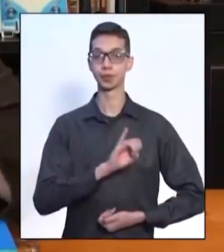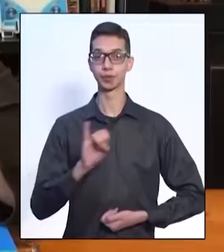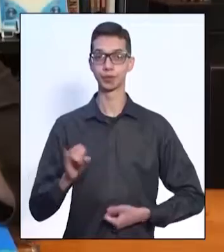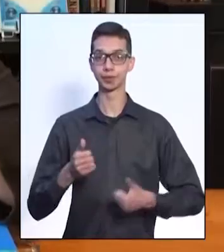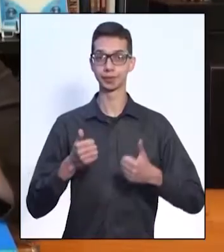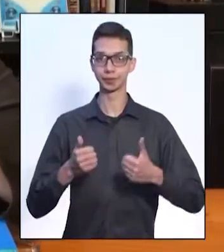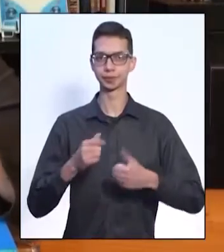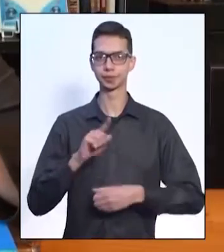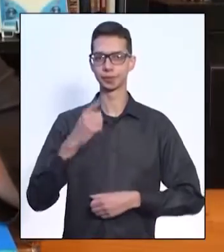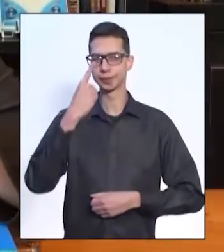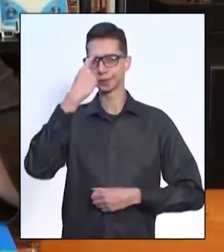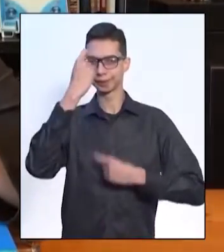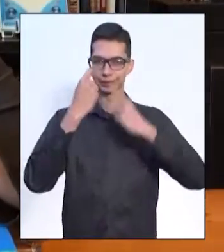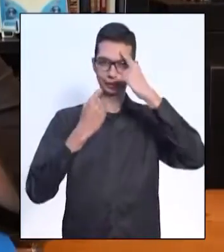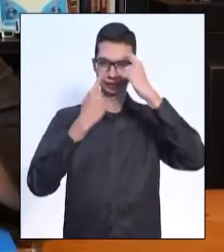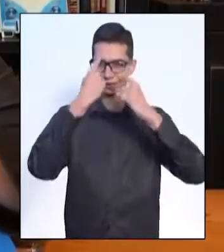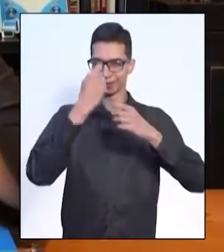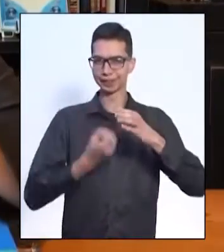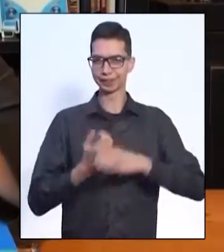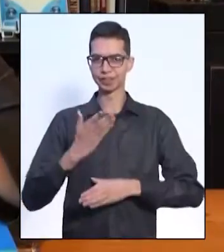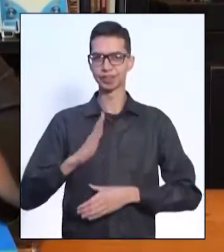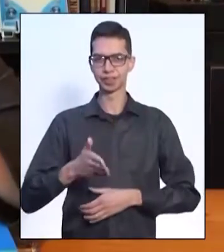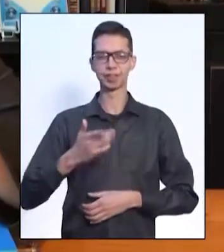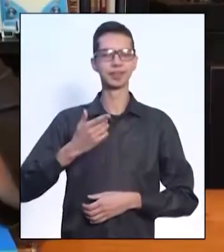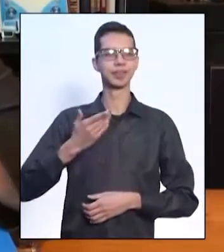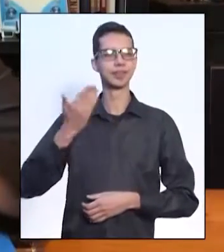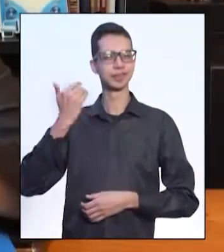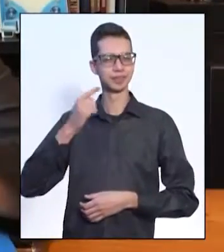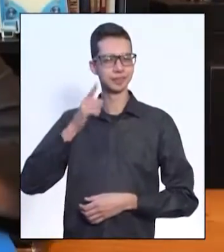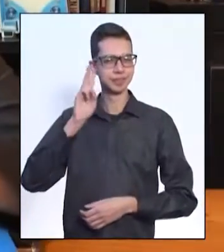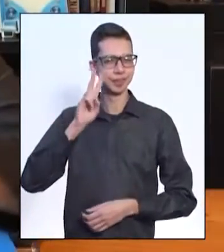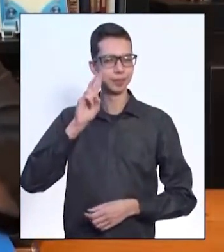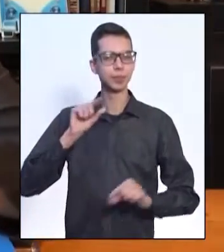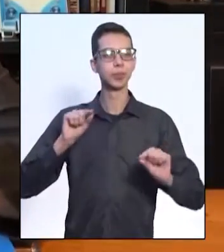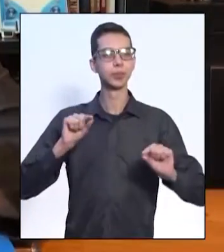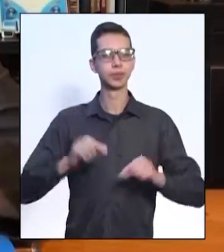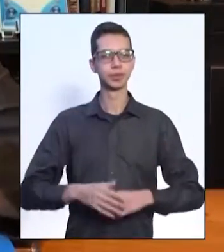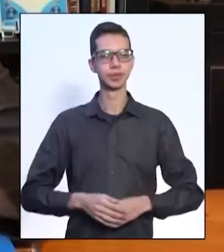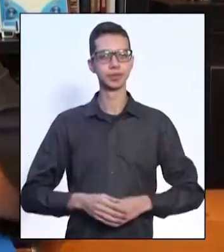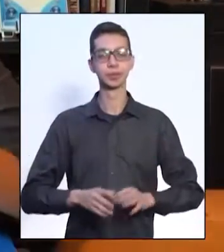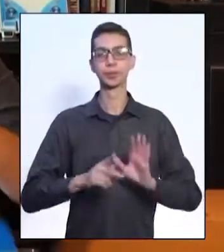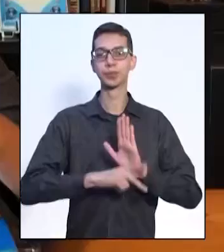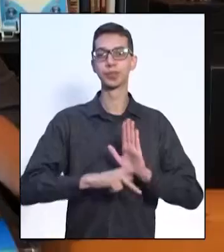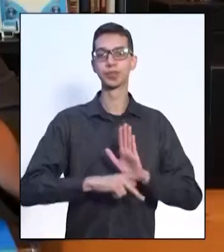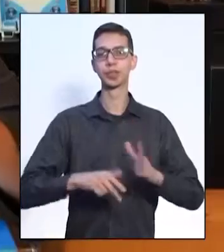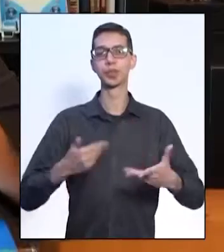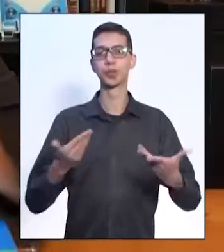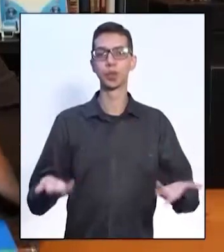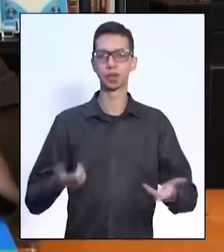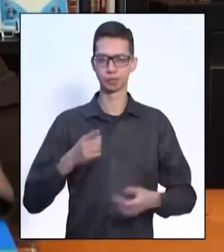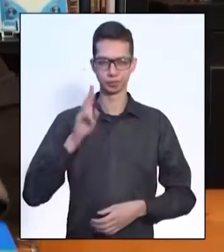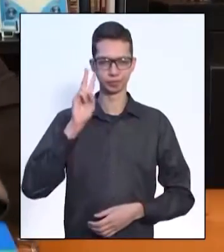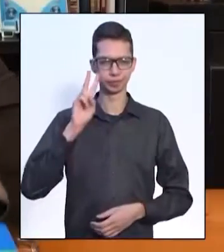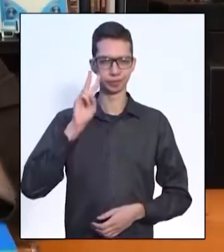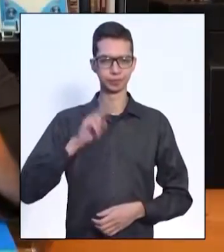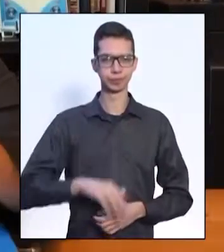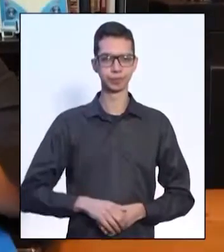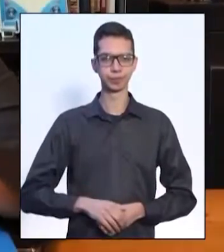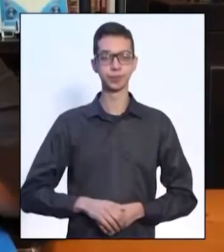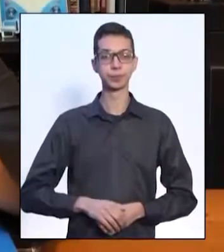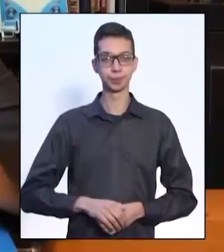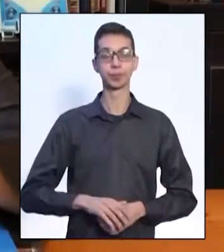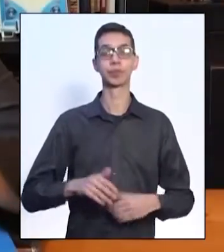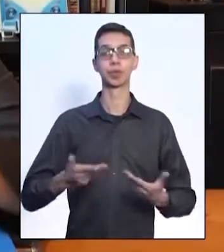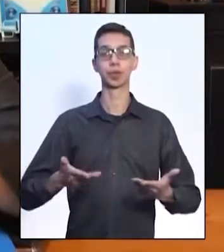Criaram muito desde o nosso último encontro? Vocês se lembram do que a gente tinha abordado? Qual que era o projeto? Nós olhamos melhor para quem nós somos e